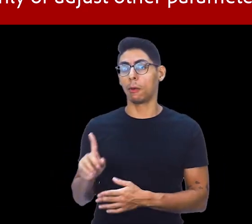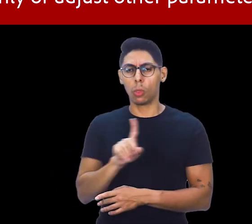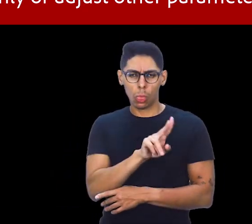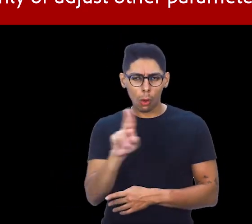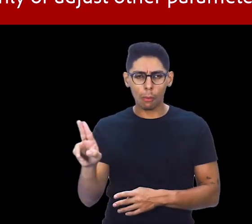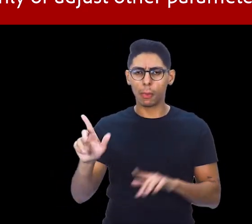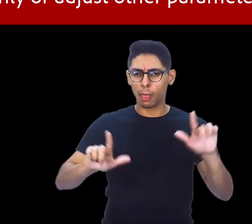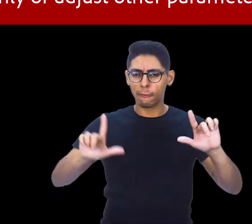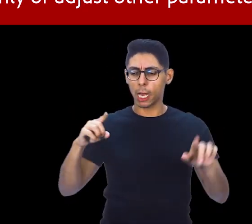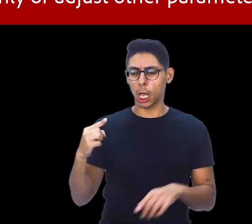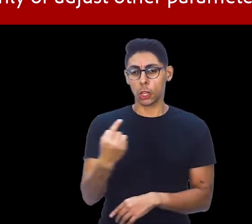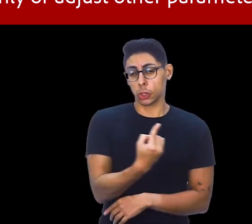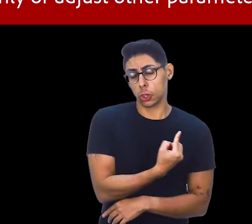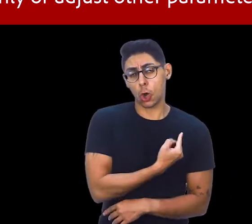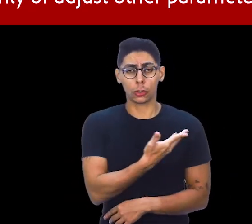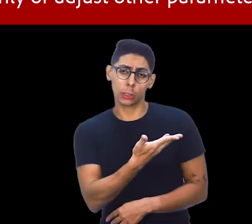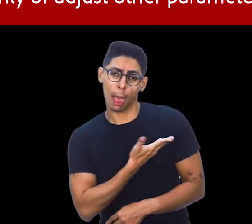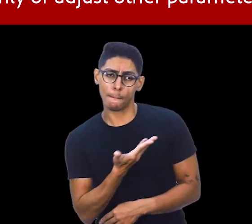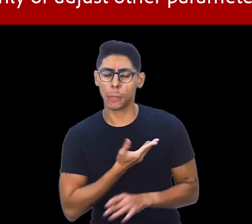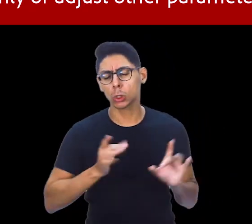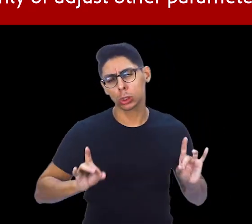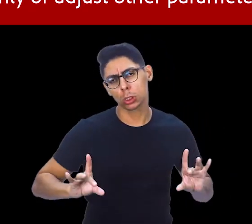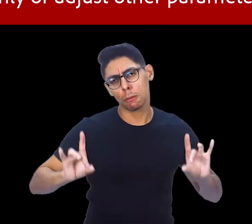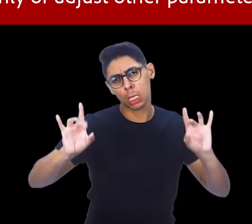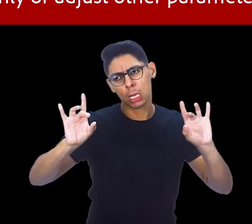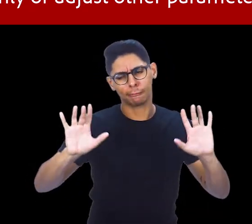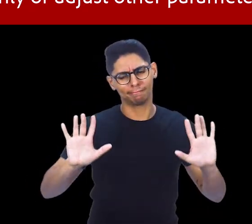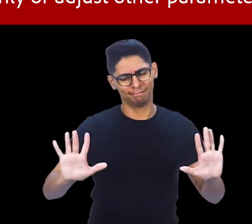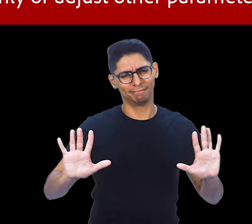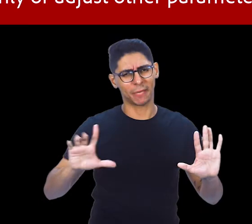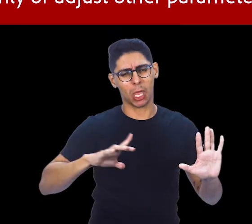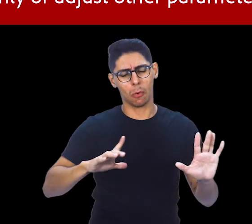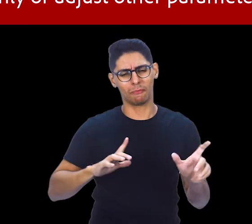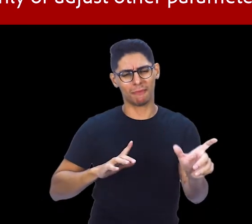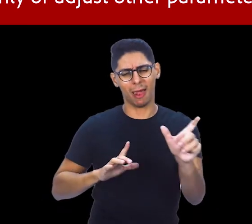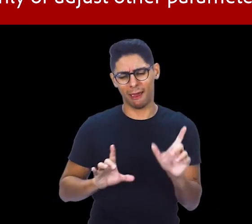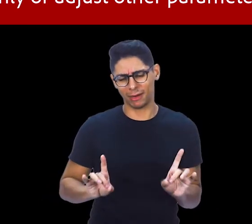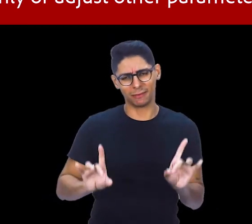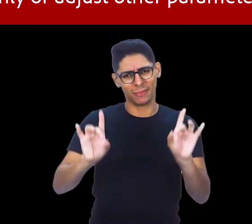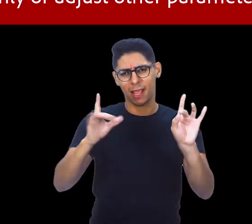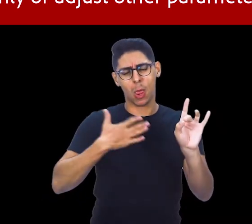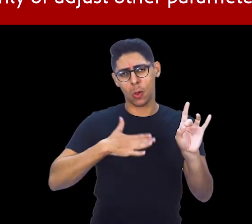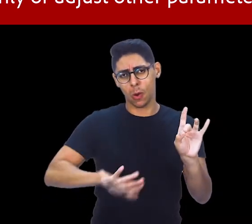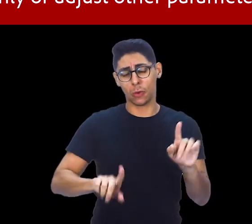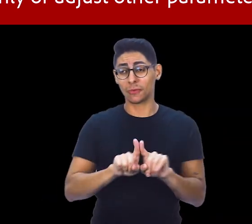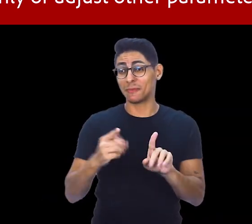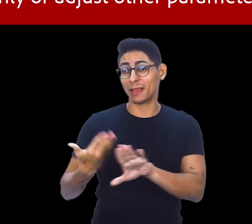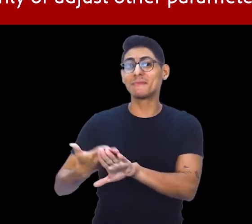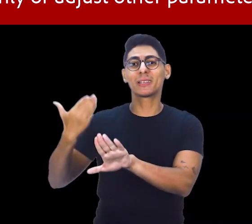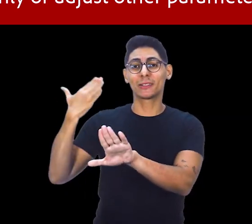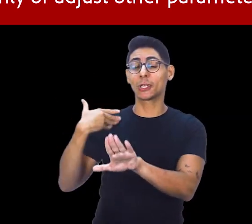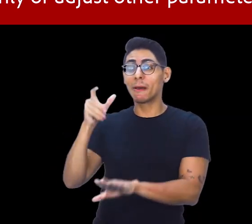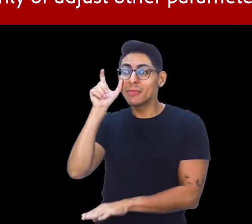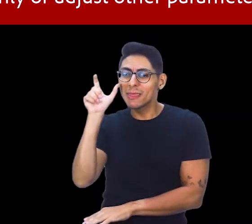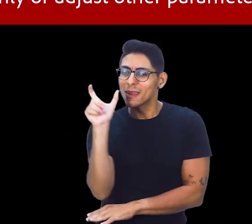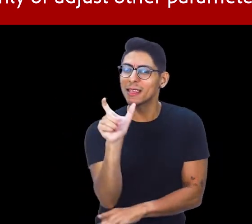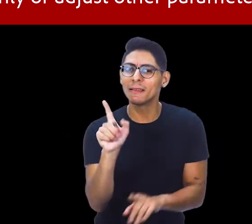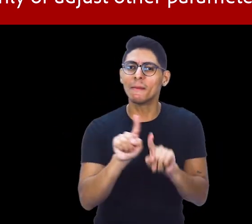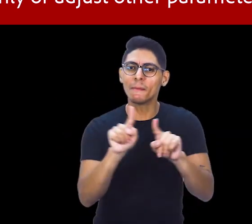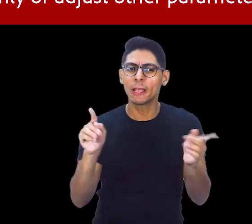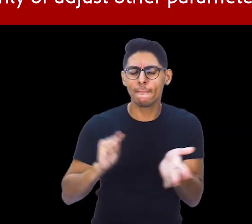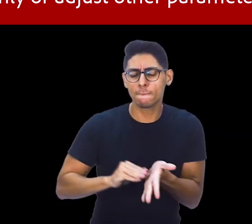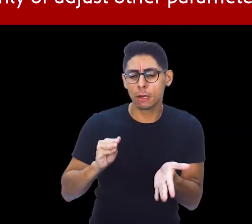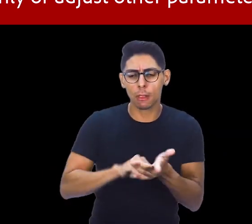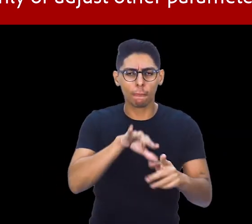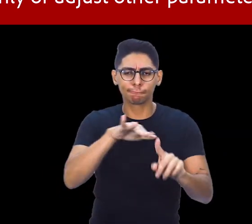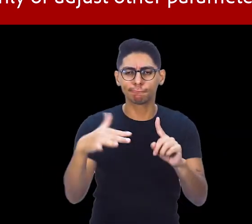Especiais. Eu hoje não gosto da palavra especial. Mas eu usava. Por isso que eu digo, eu tinha um interesse pelo tema, mas eu não tinha uma